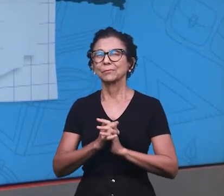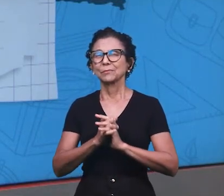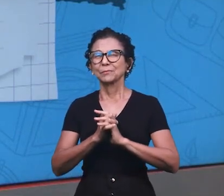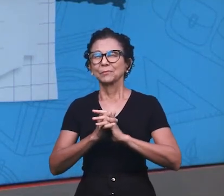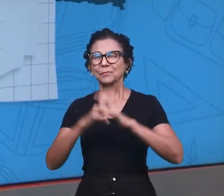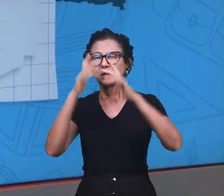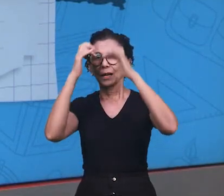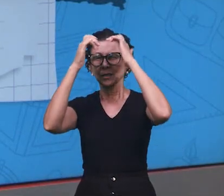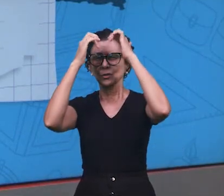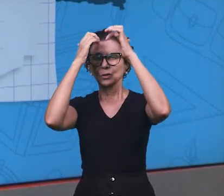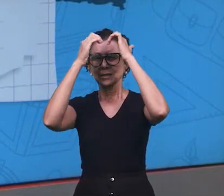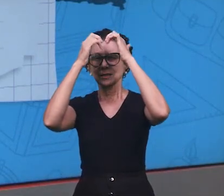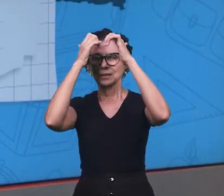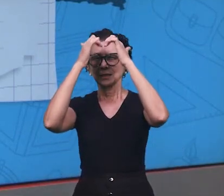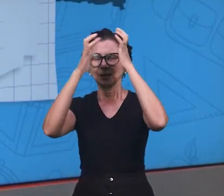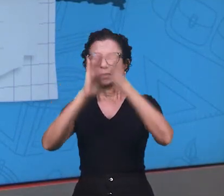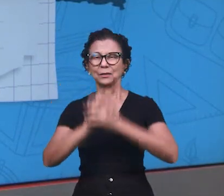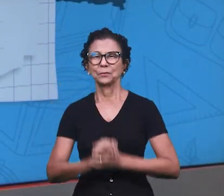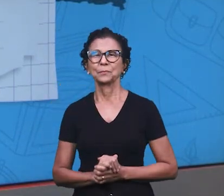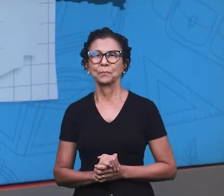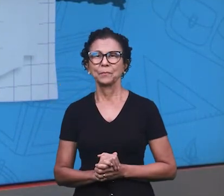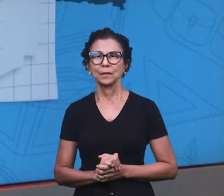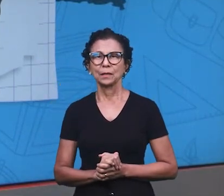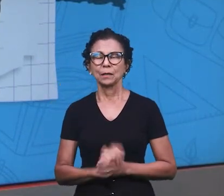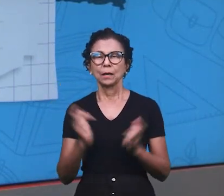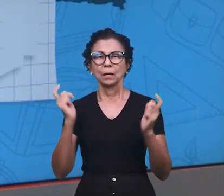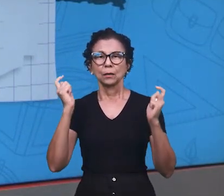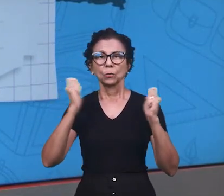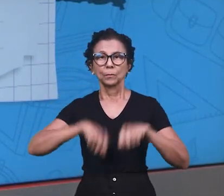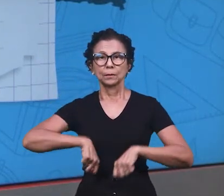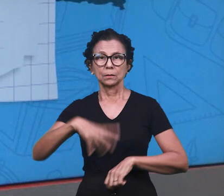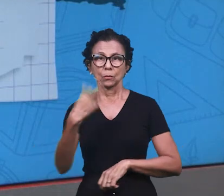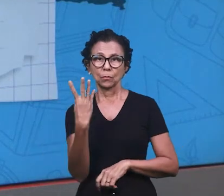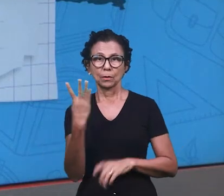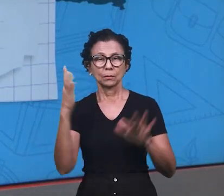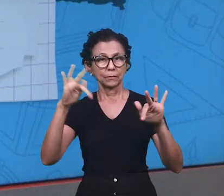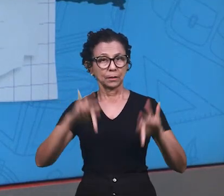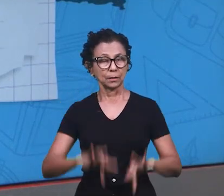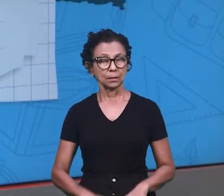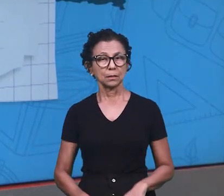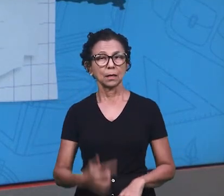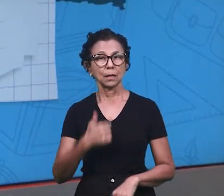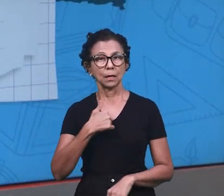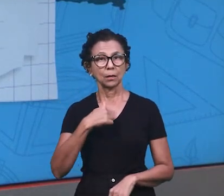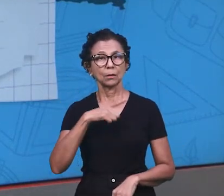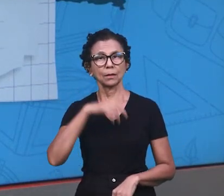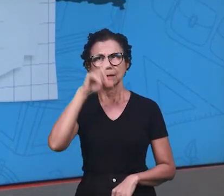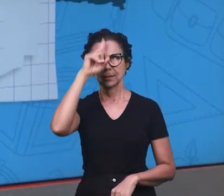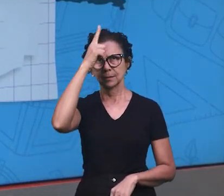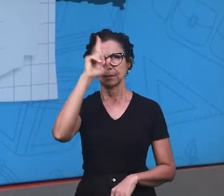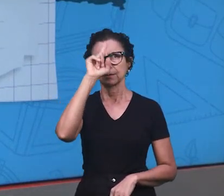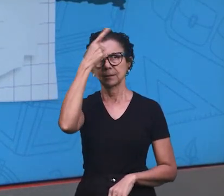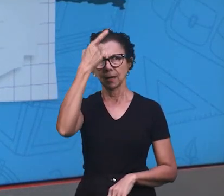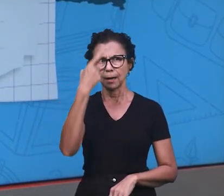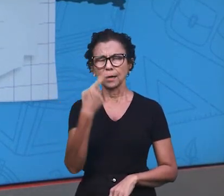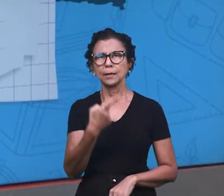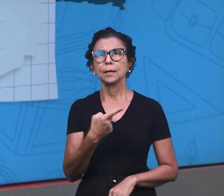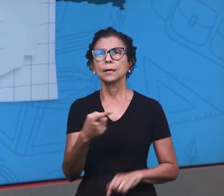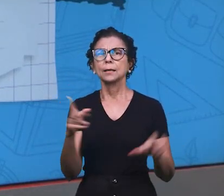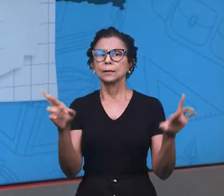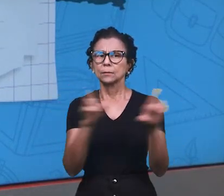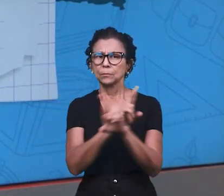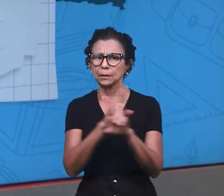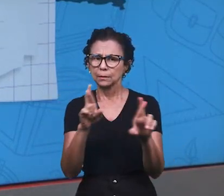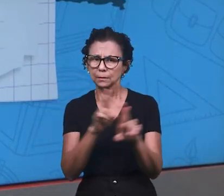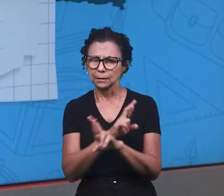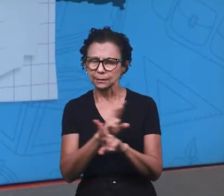quebra-cabeça, finalizando agora a competência 4, tá? Por quê? Porque eu tenho as ideias, eu já entendi que eu tenho que costurar essas ideias,